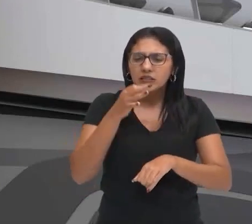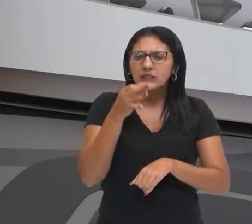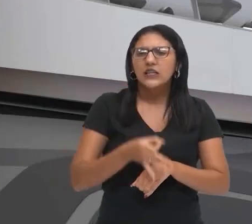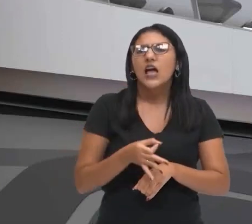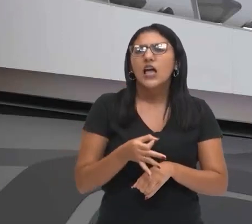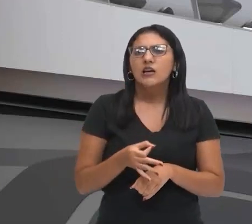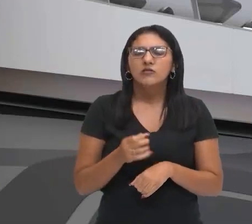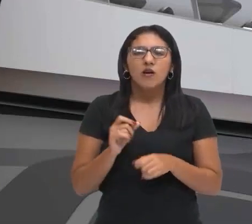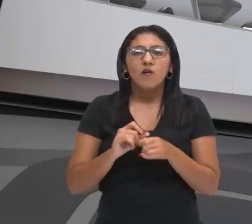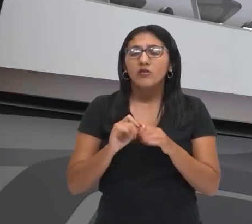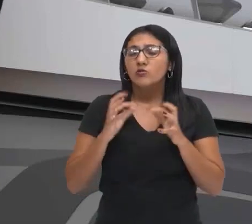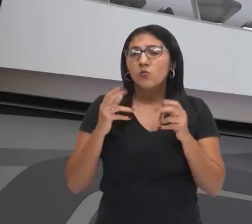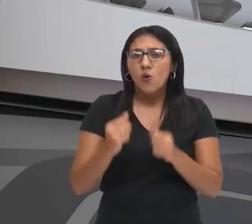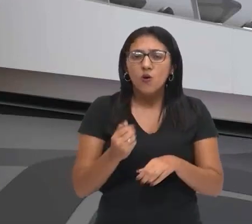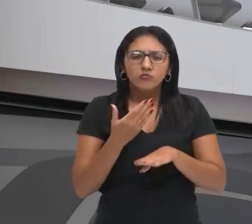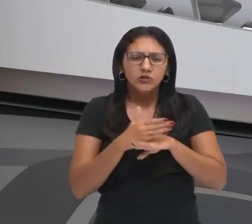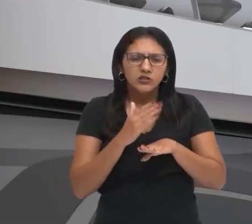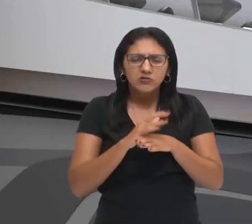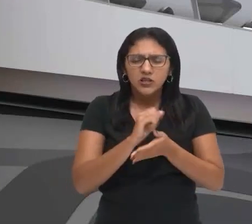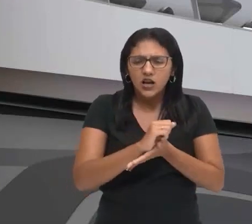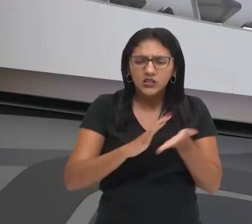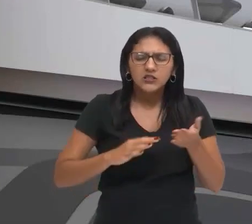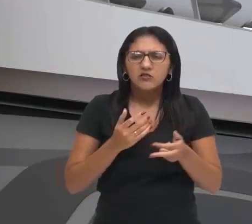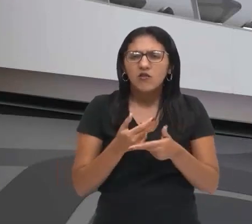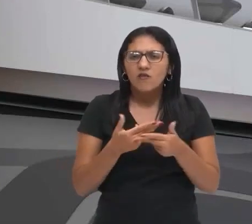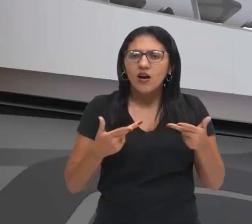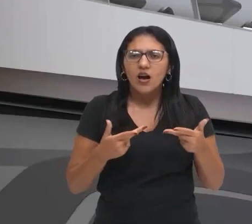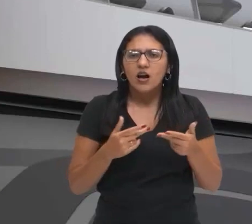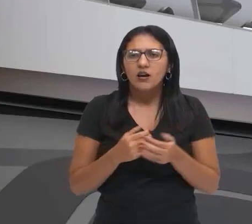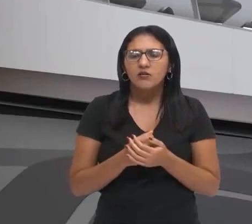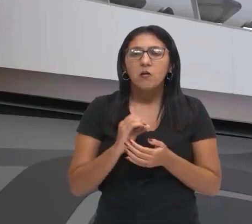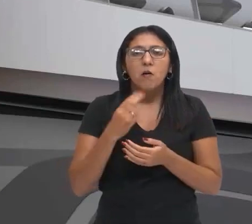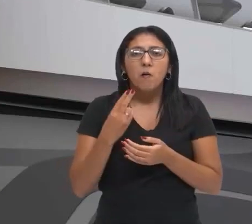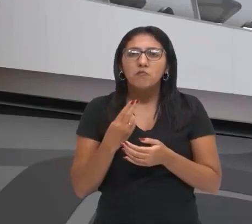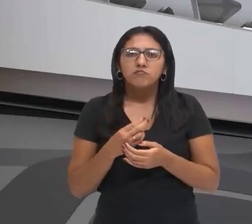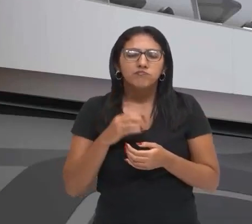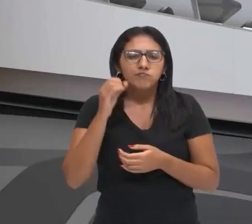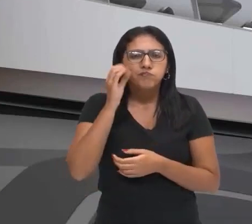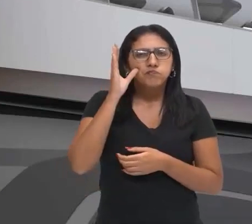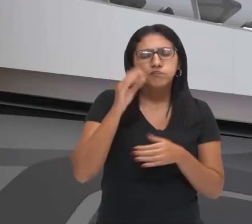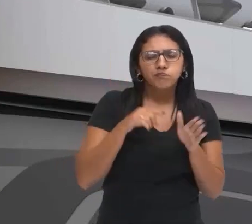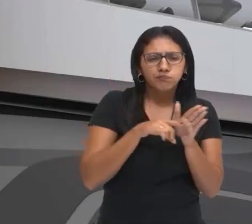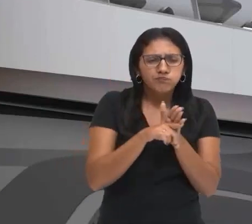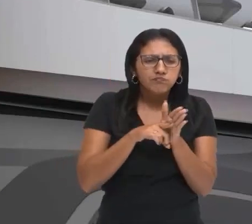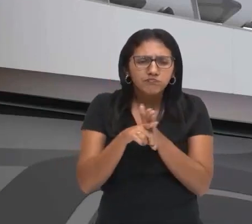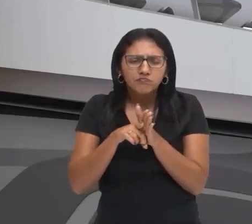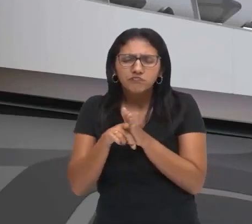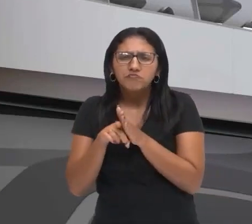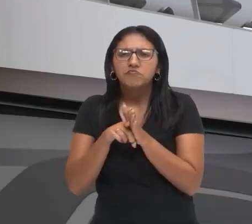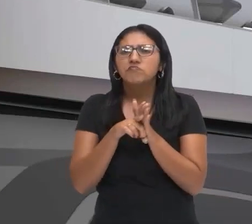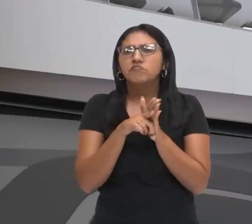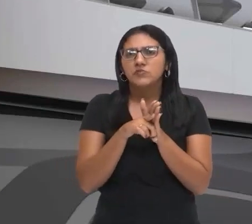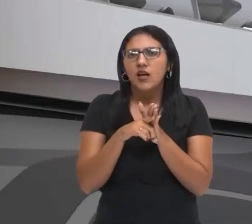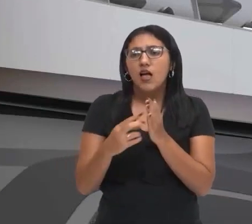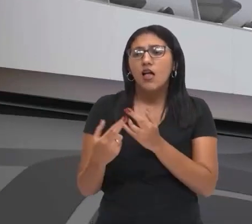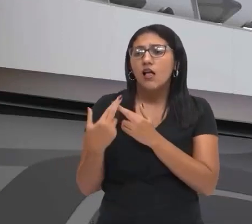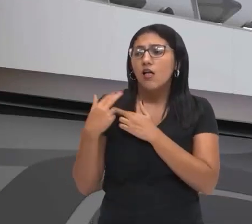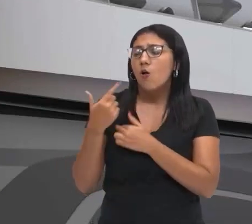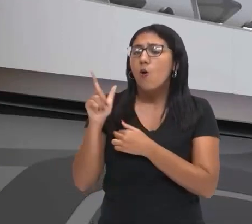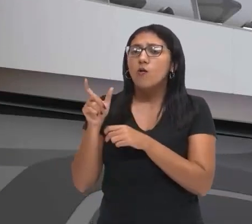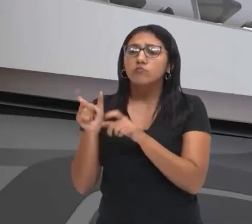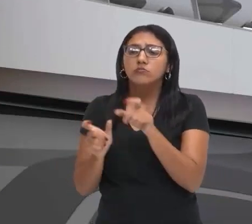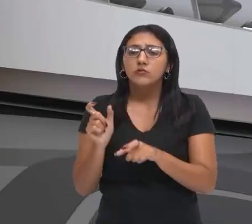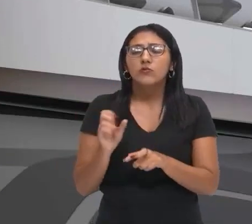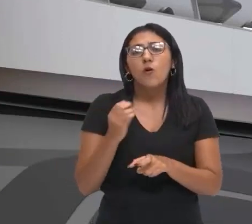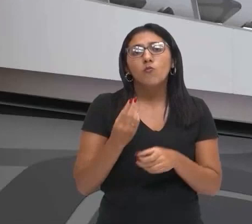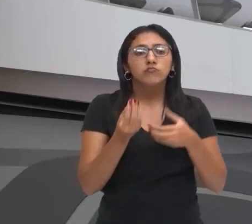responsabilidade de fazer meus exercícios, a responsabilidade de buscar mais conhecimento, a responsabilidade com o outro, com a minha